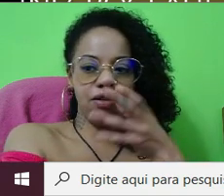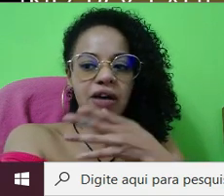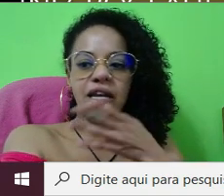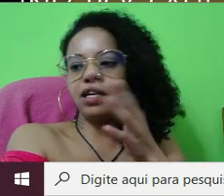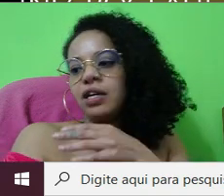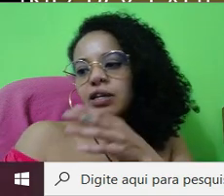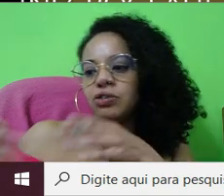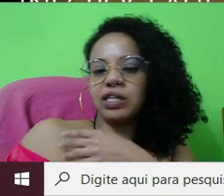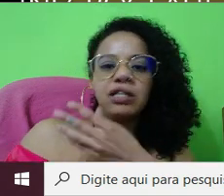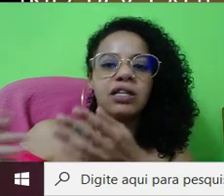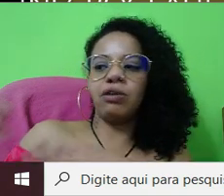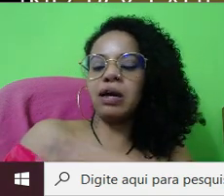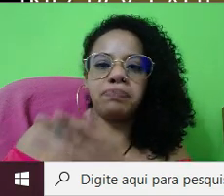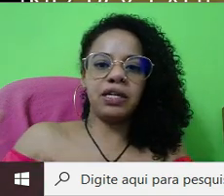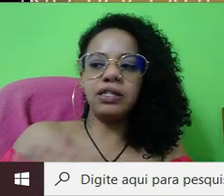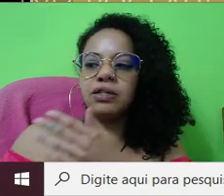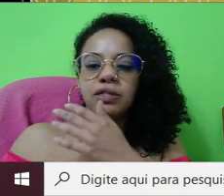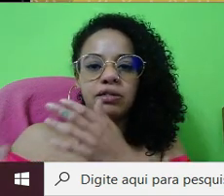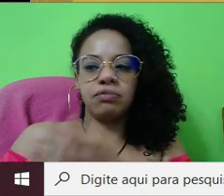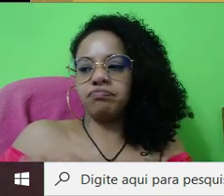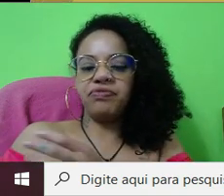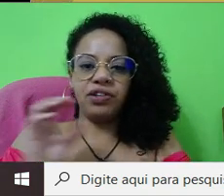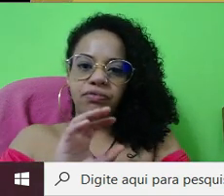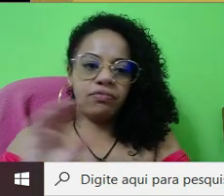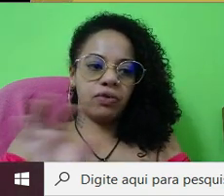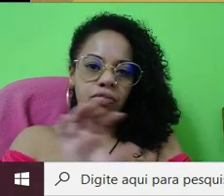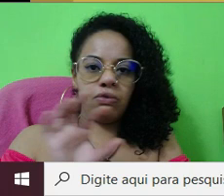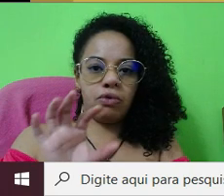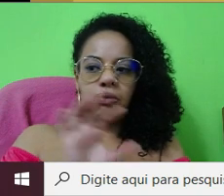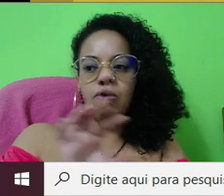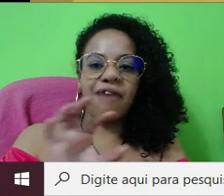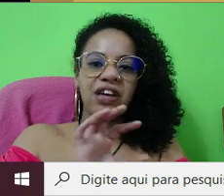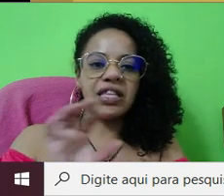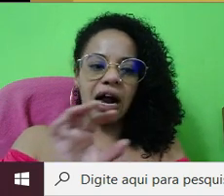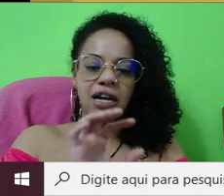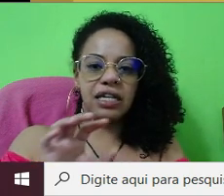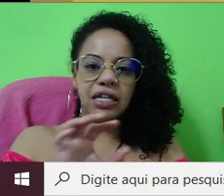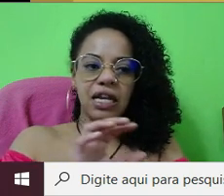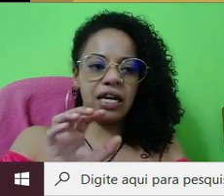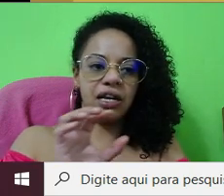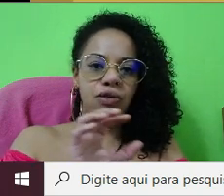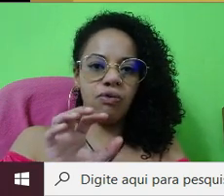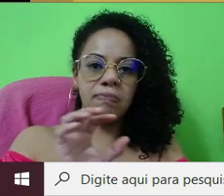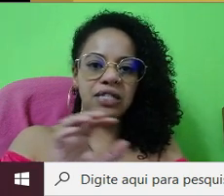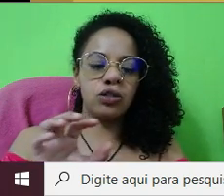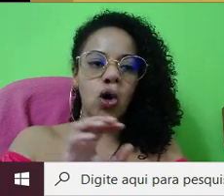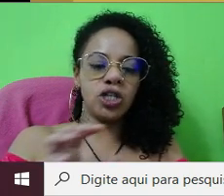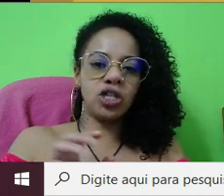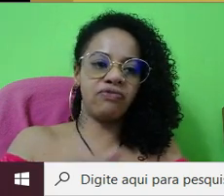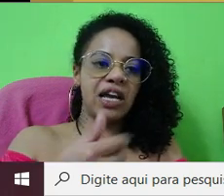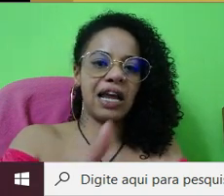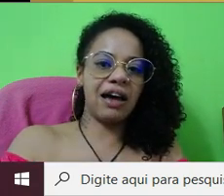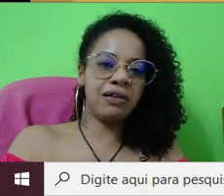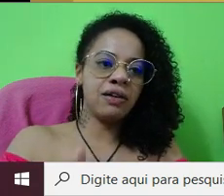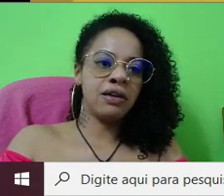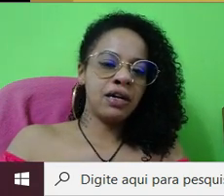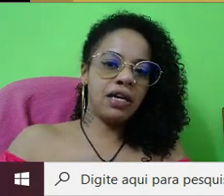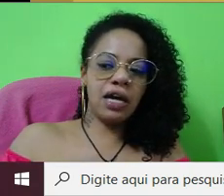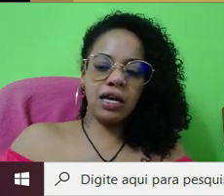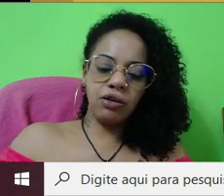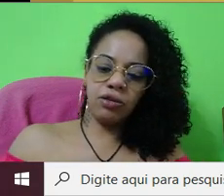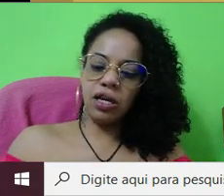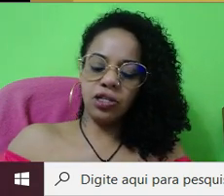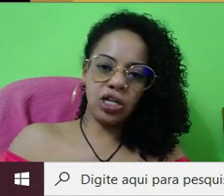São ali o centrão é apenas enfim o avatar dessa galera né o mascote que vai lá